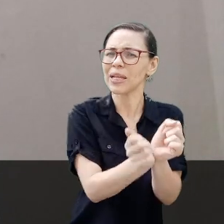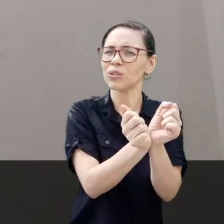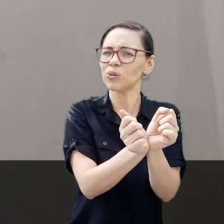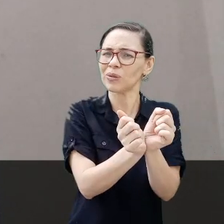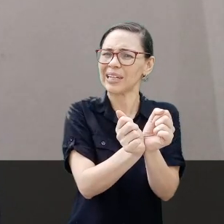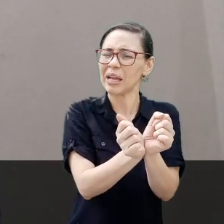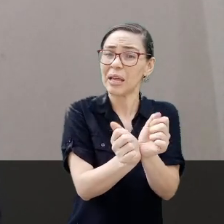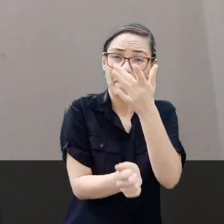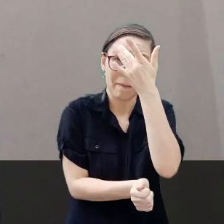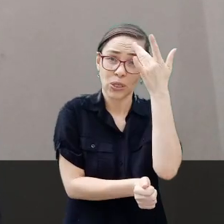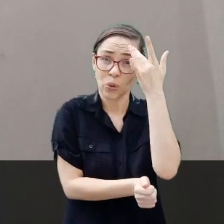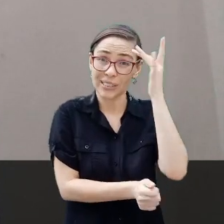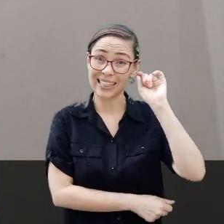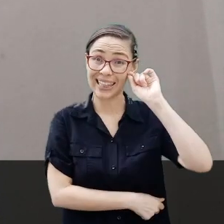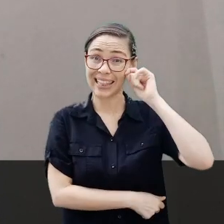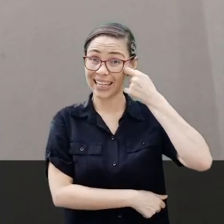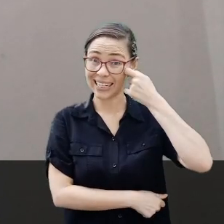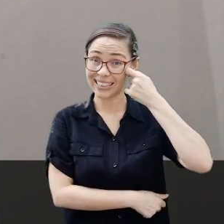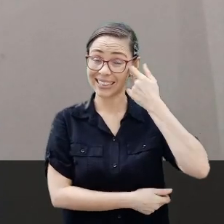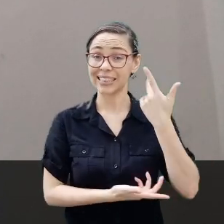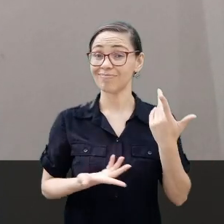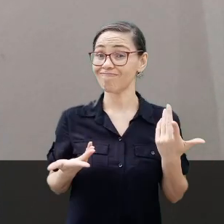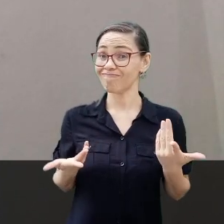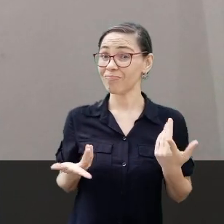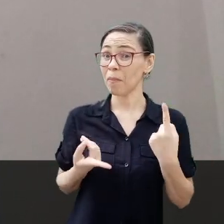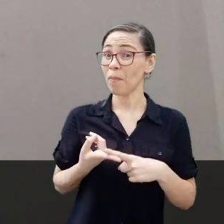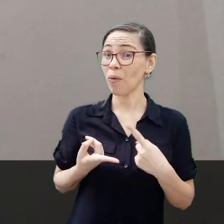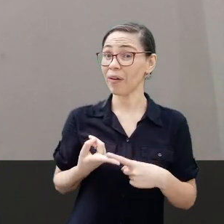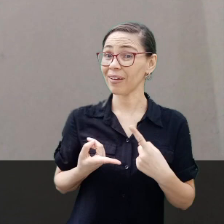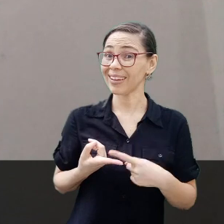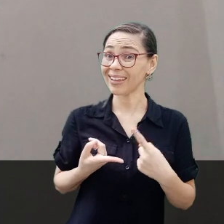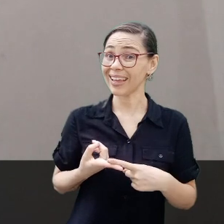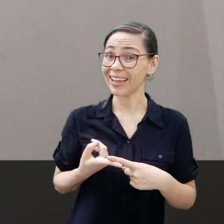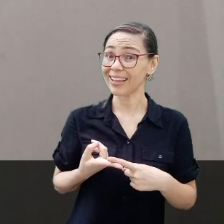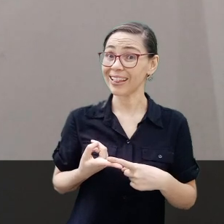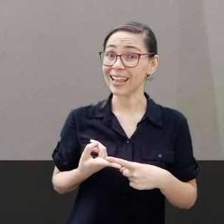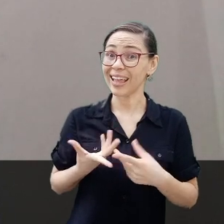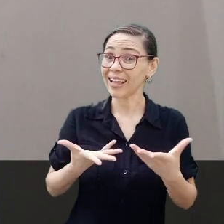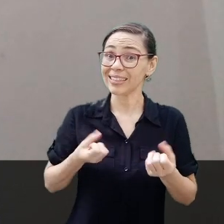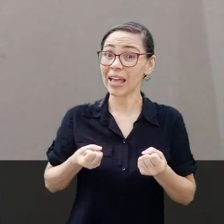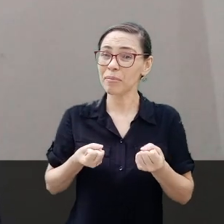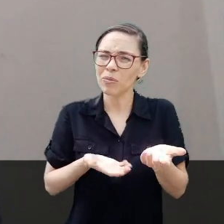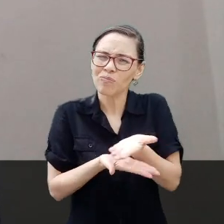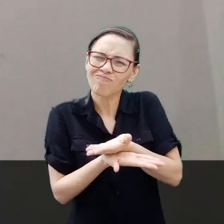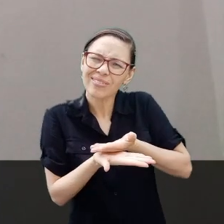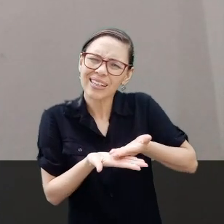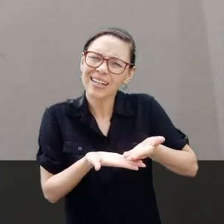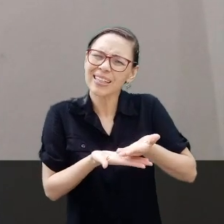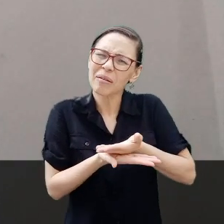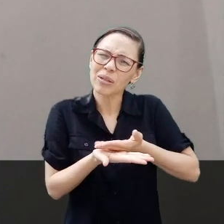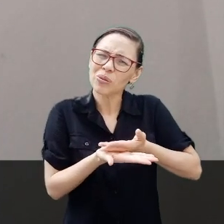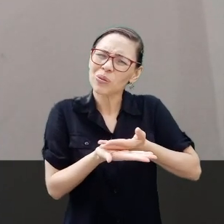encarceramento do povo negro, em nome do que é chamado ou do que são chamados